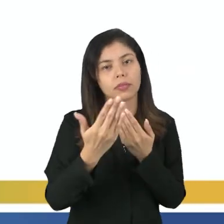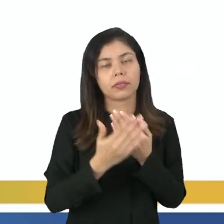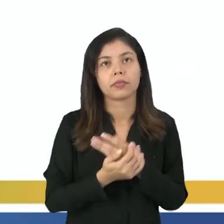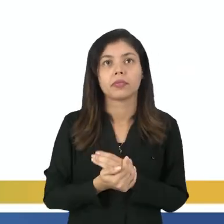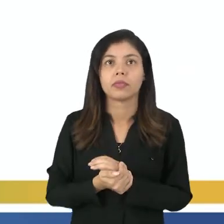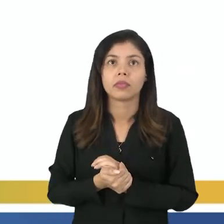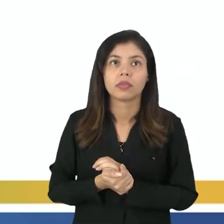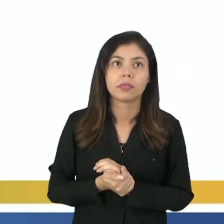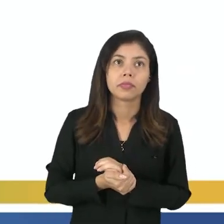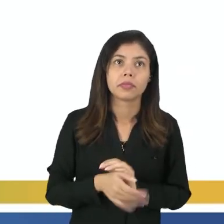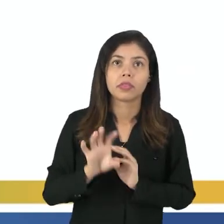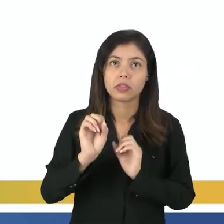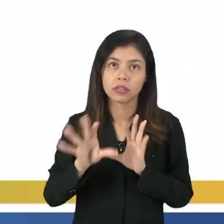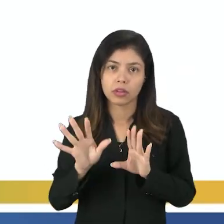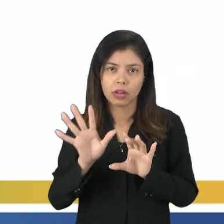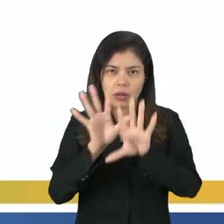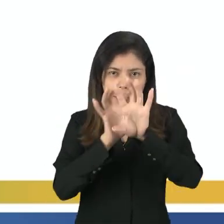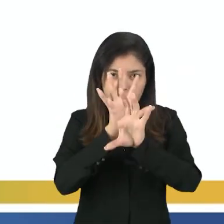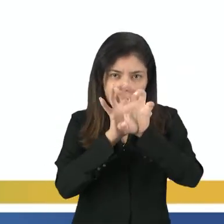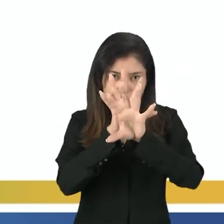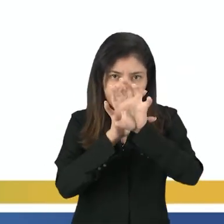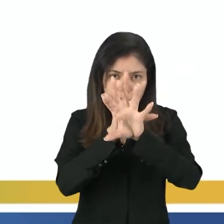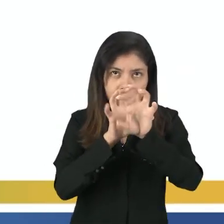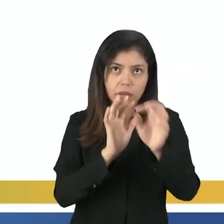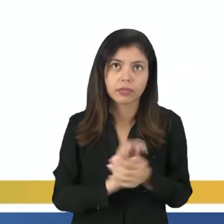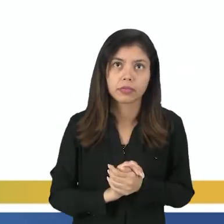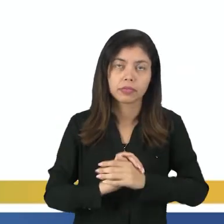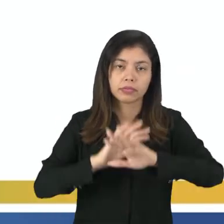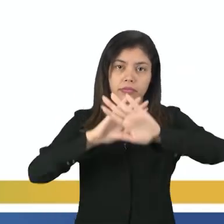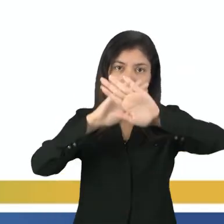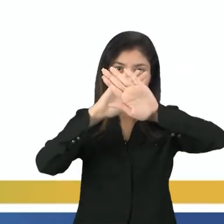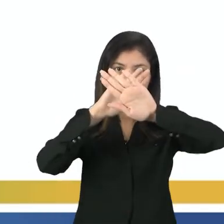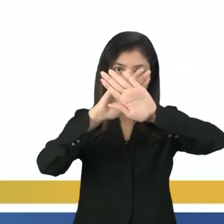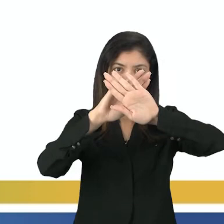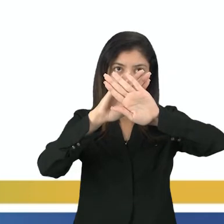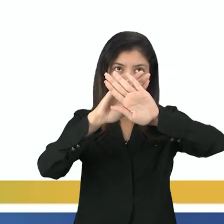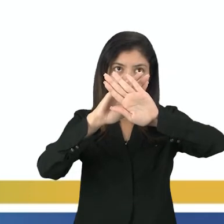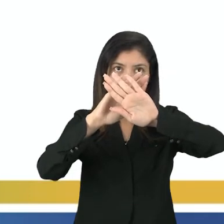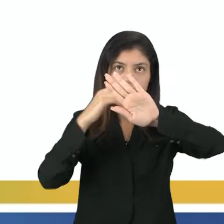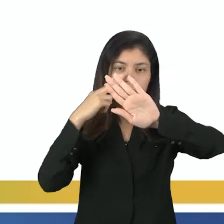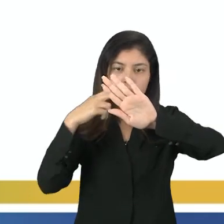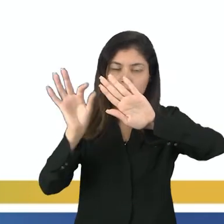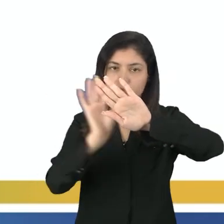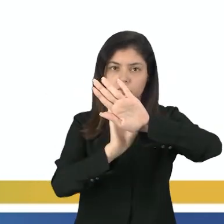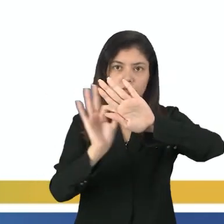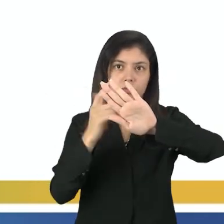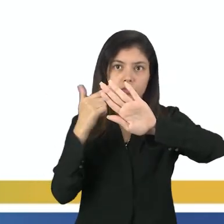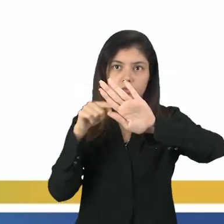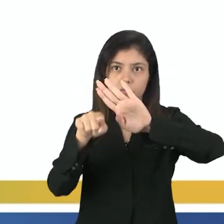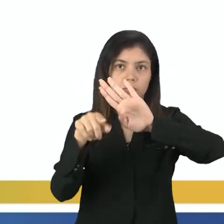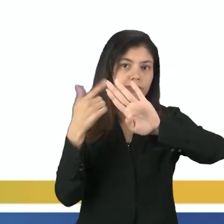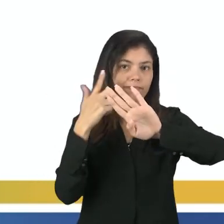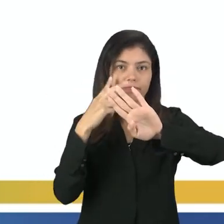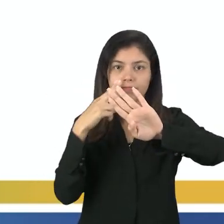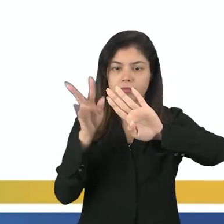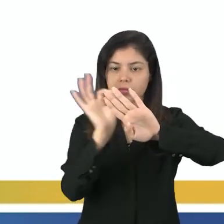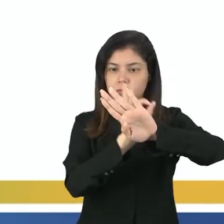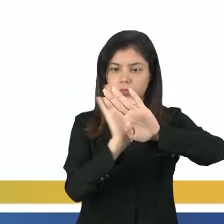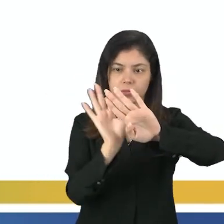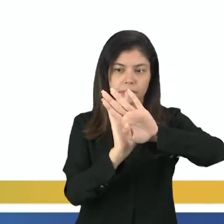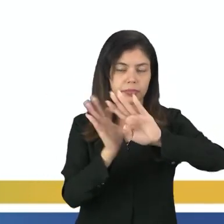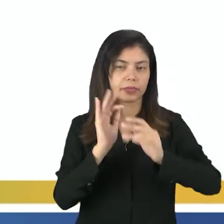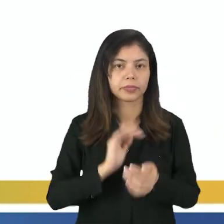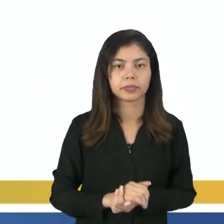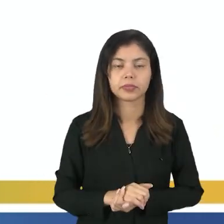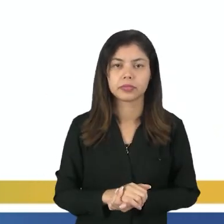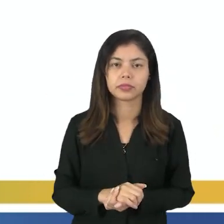O translúcido já fica borrado. E o opaco, realmente a luz ali não ultrapassa, você não consegue ver, né? O opaco ele